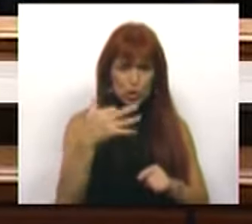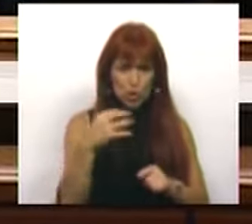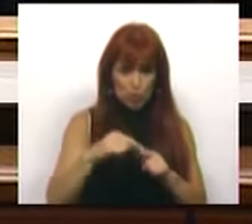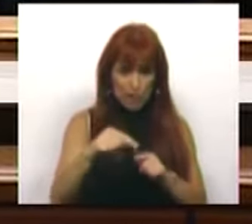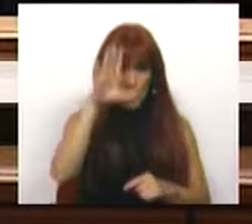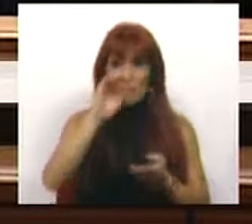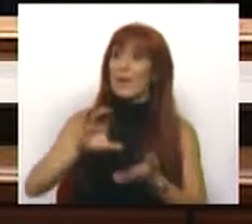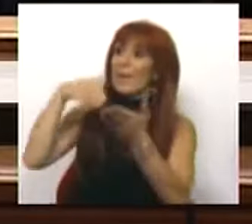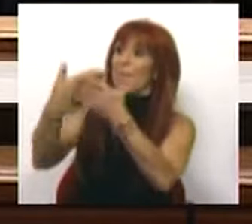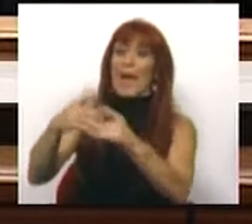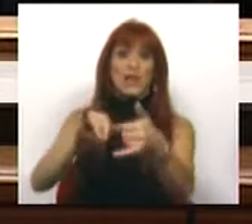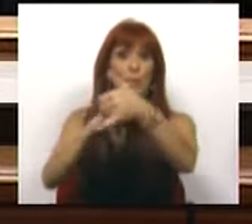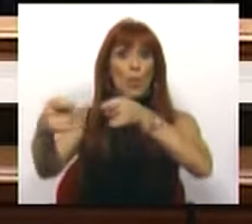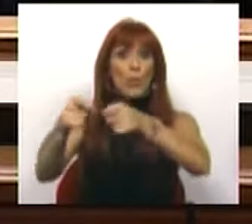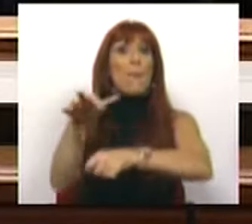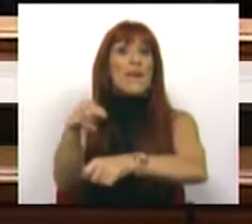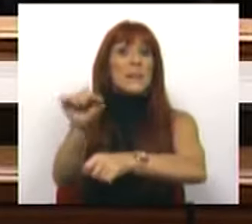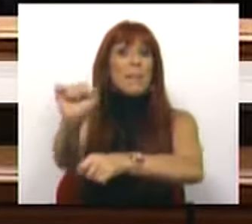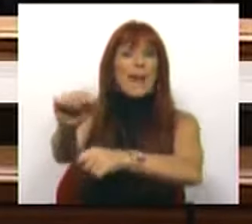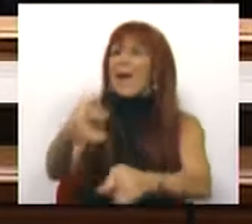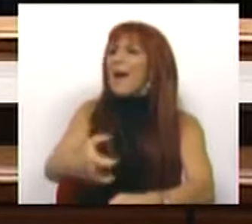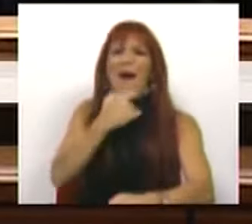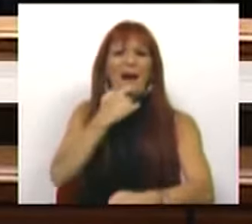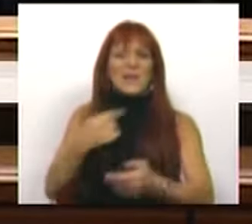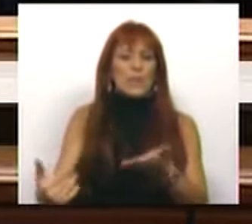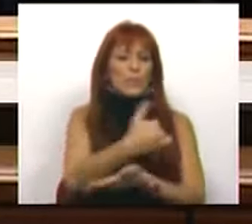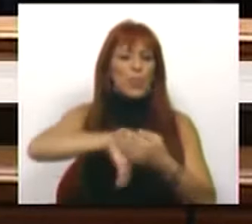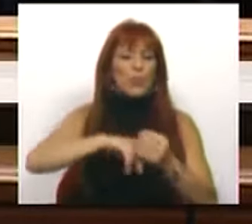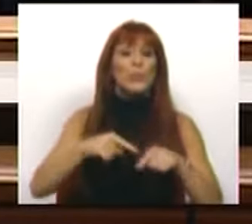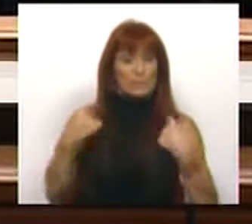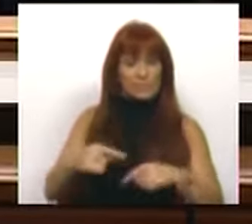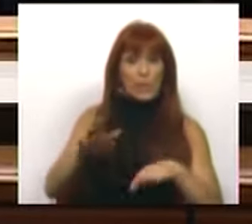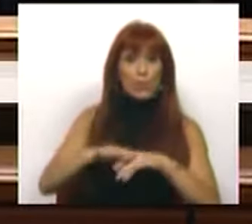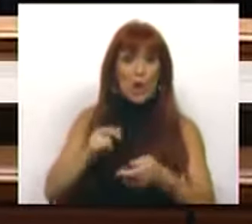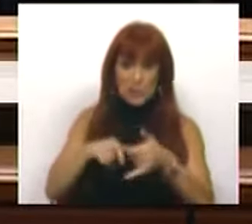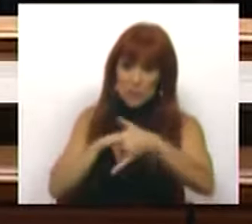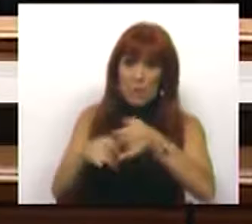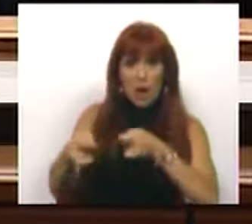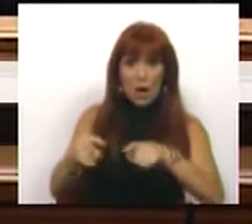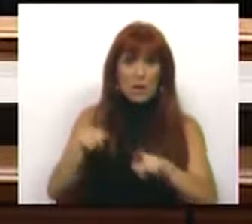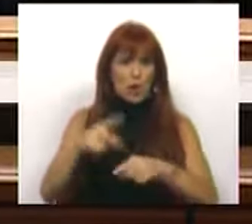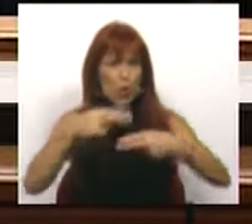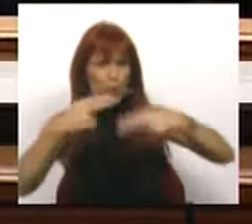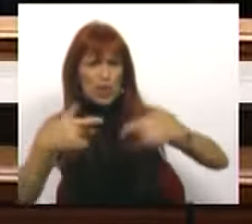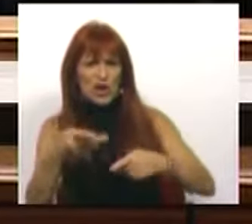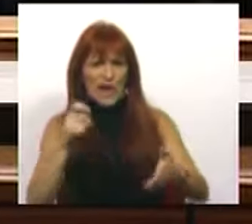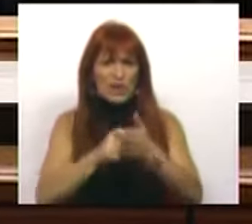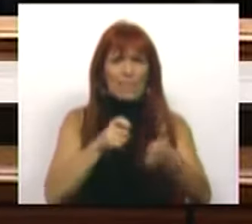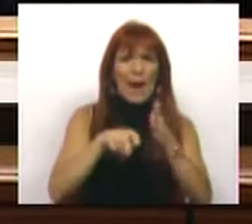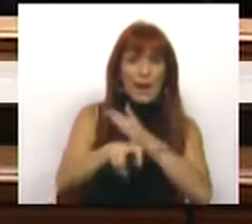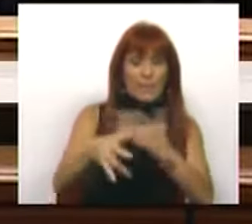Estado transfira para as concessionárias das PPPs apenas as receitas que arrecadar pelas concessões, portagens, taxas moderadoras,